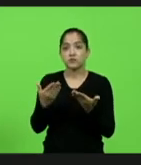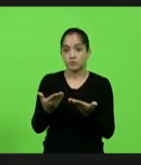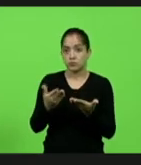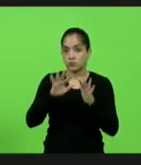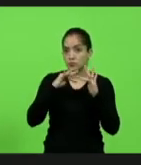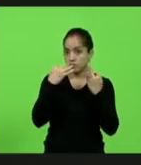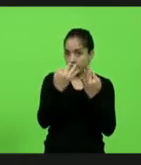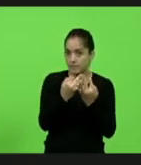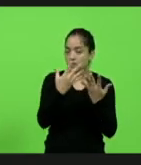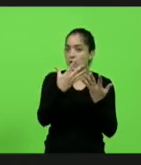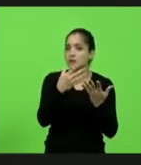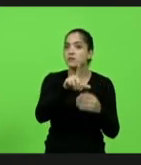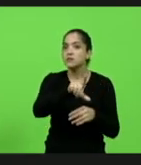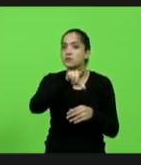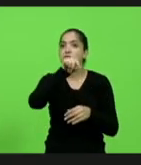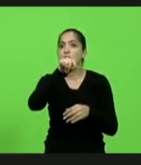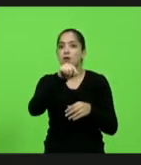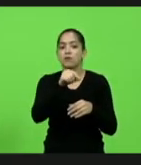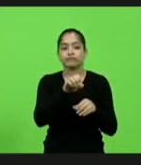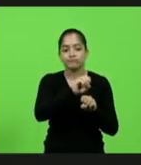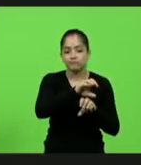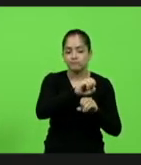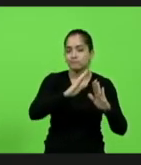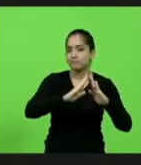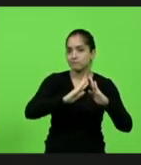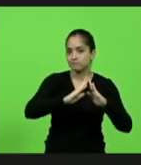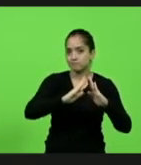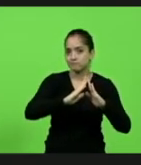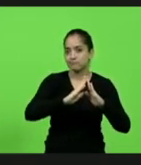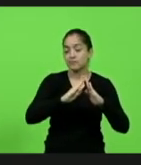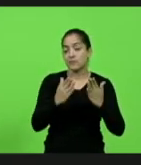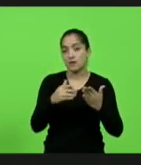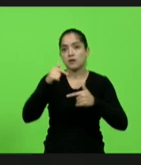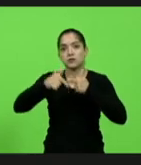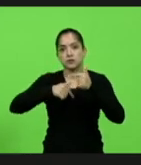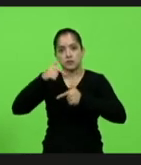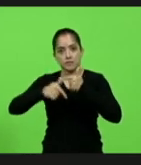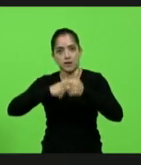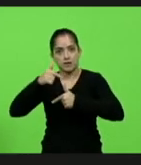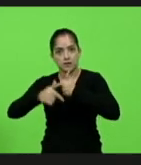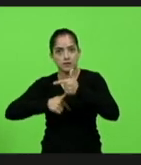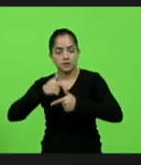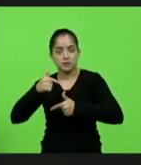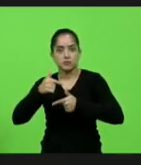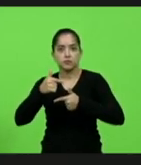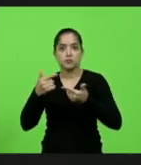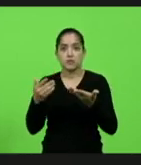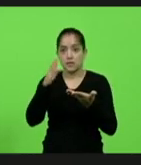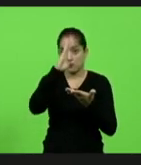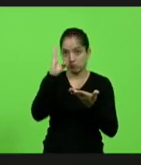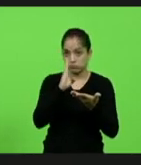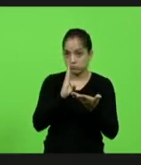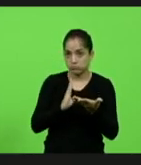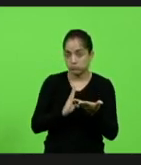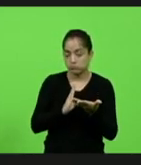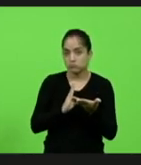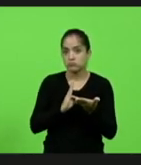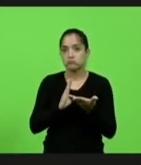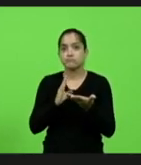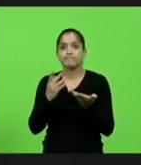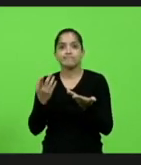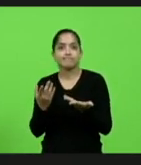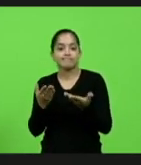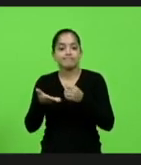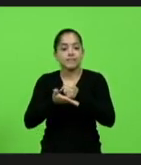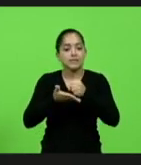pelo homeschooling. Portanto, estamos trabalhando, não é incomum no Brasil, sobre uma especulação que não tem